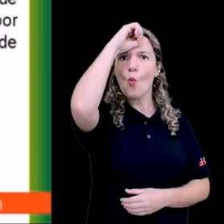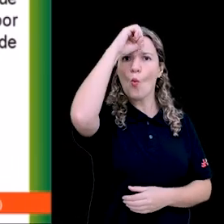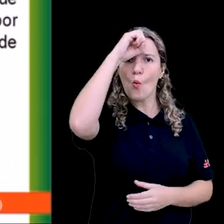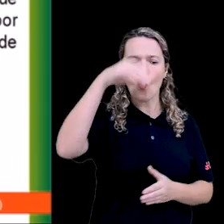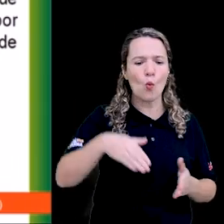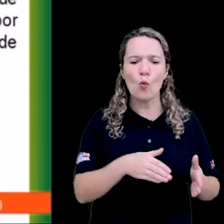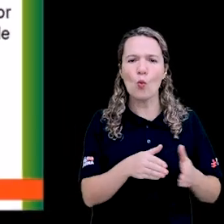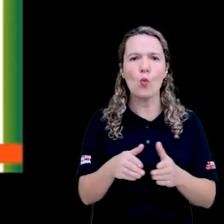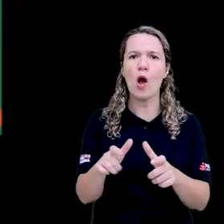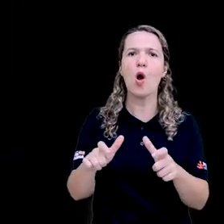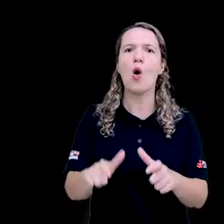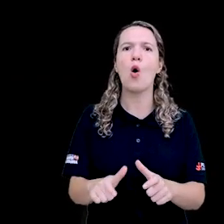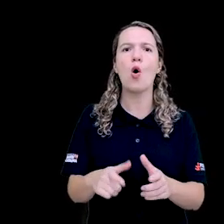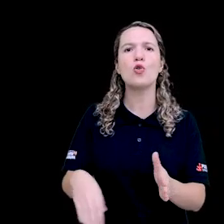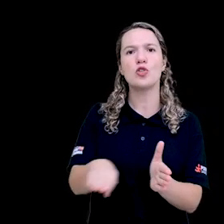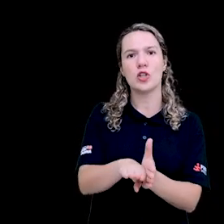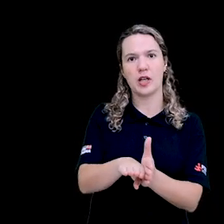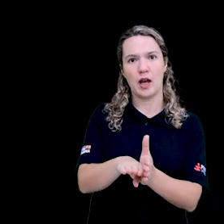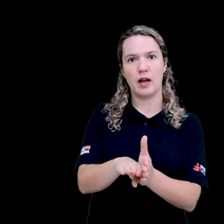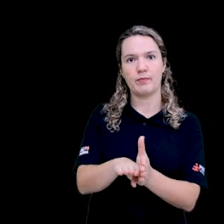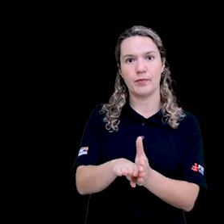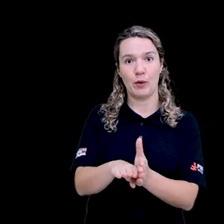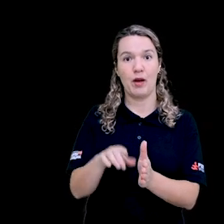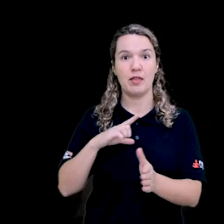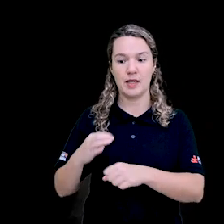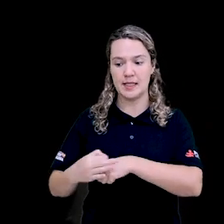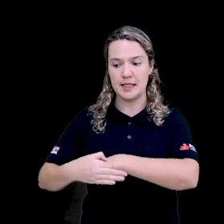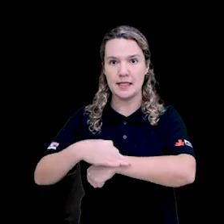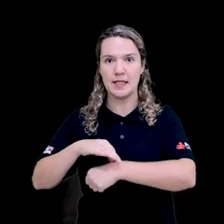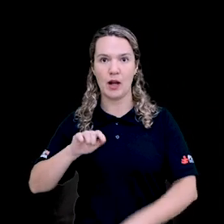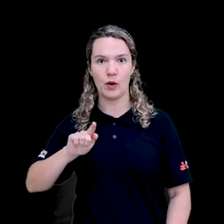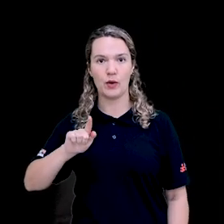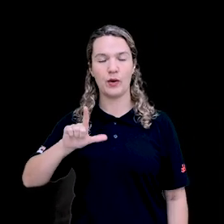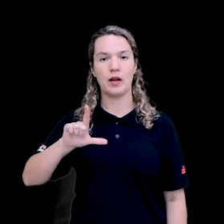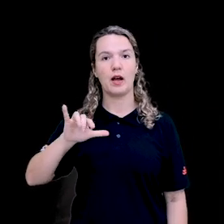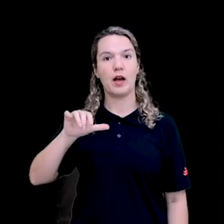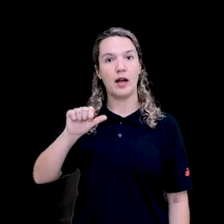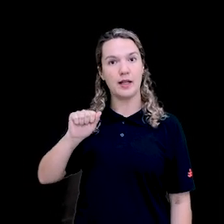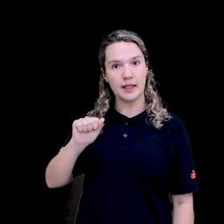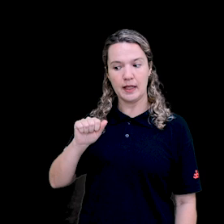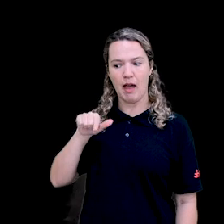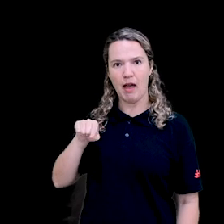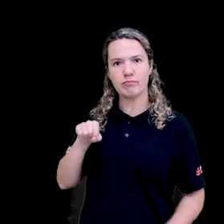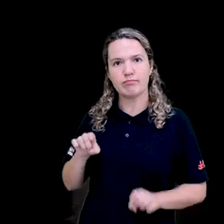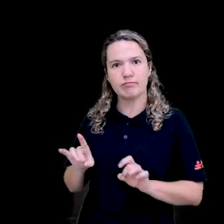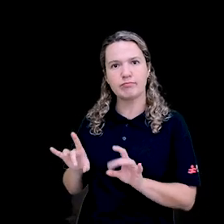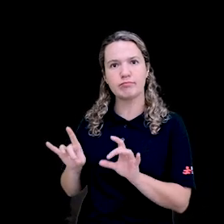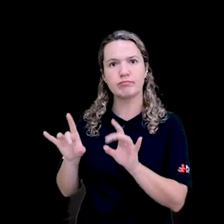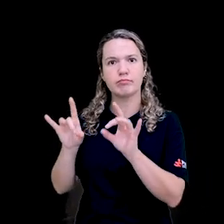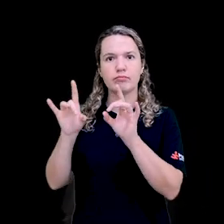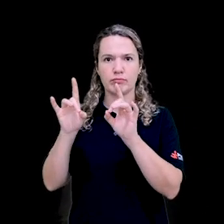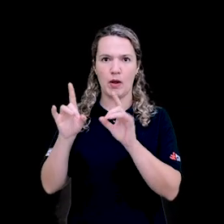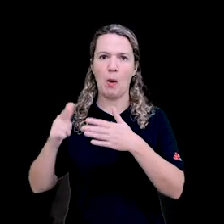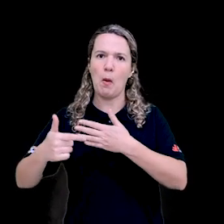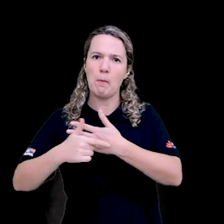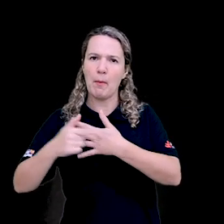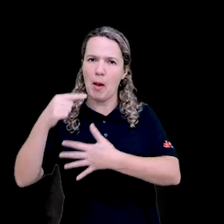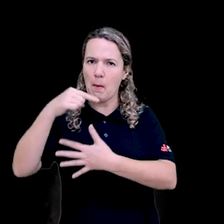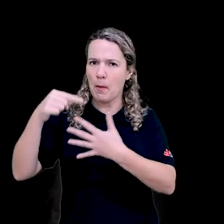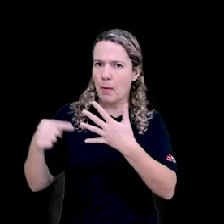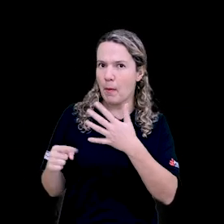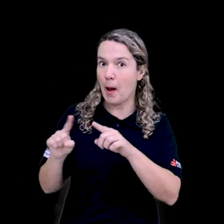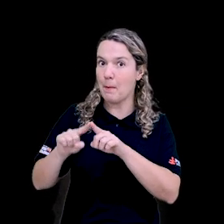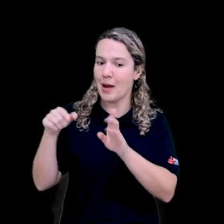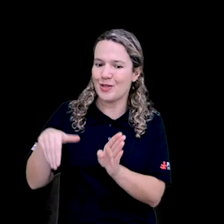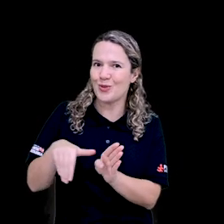ir. Então, as células da glia, que são células especializadas, que além de outras funções servem também para